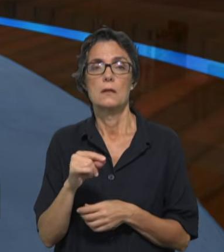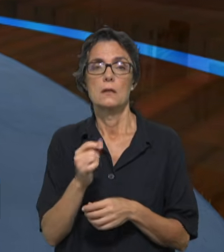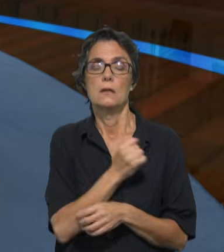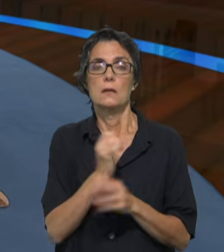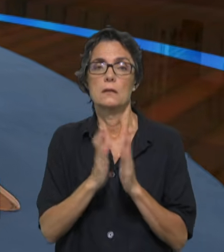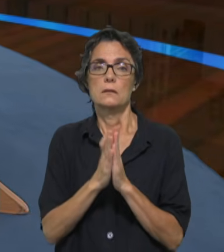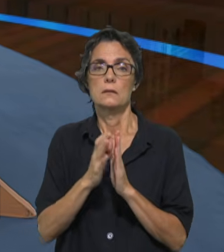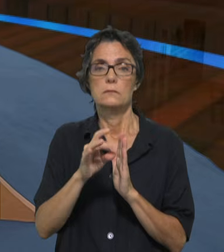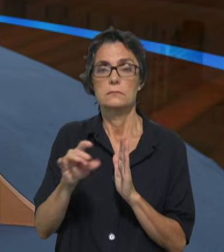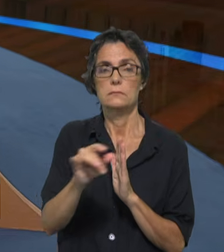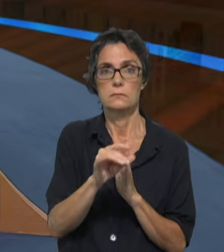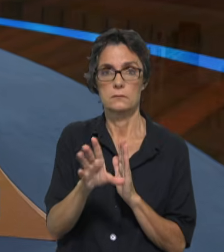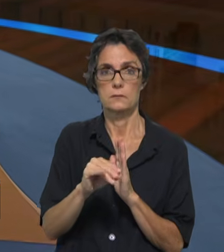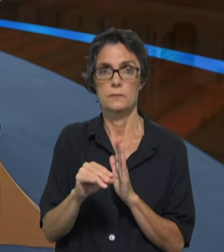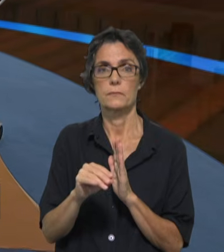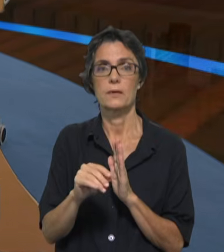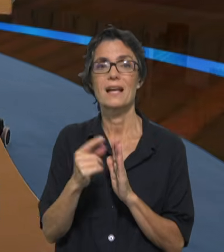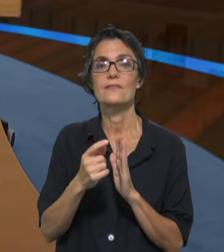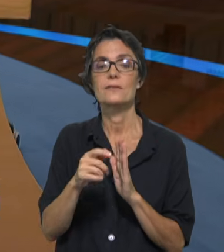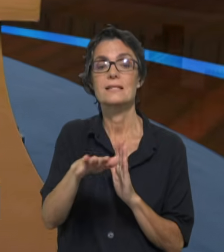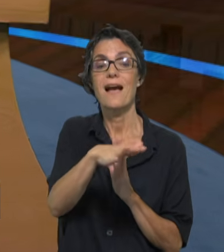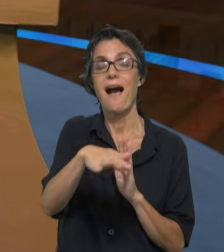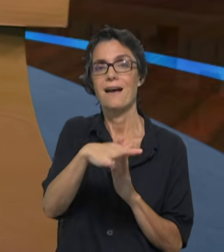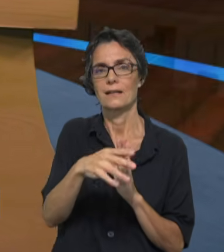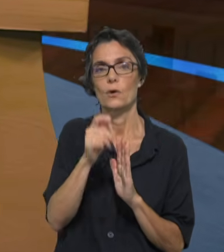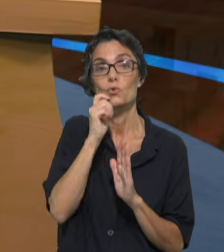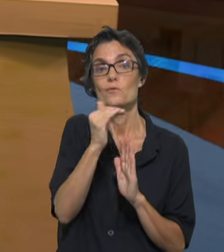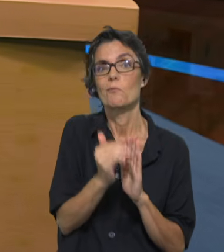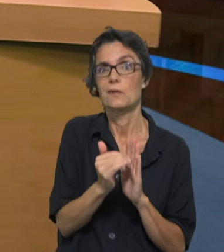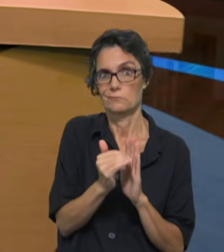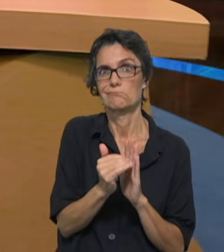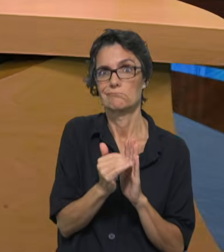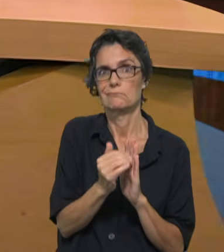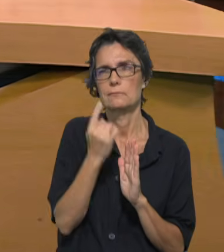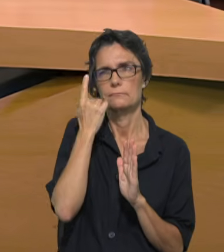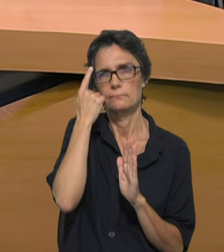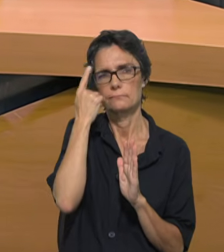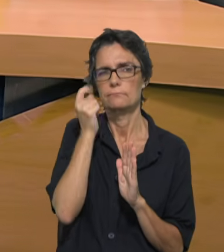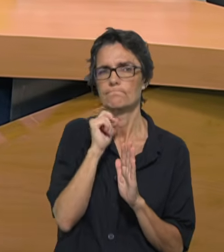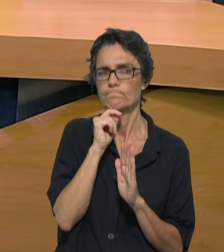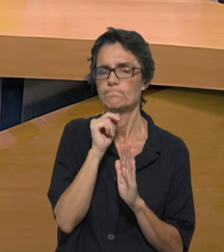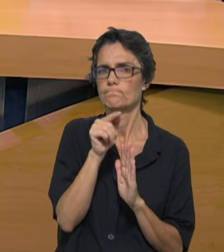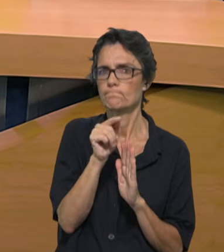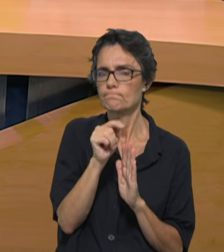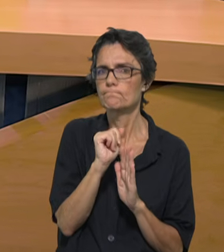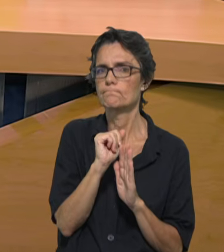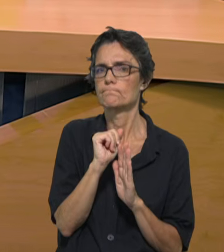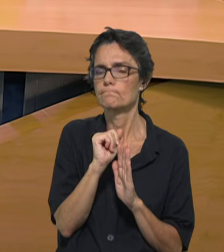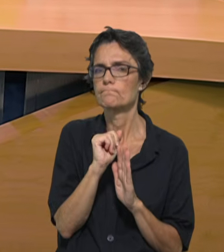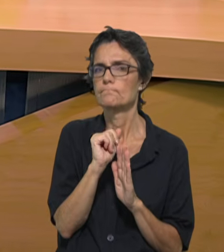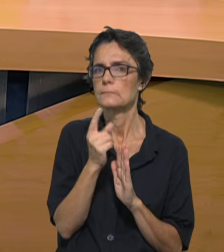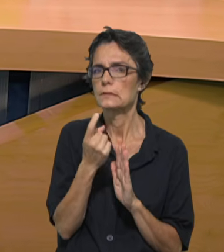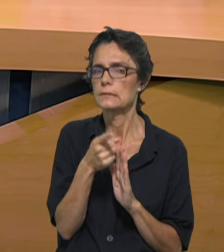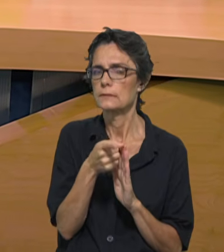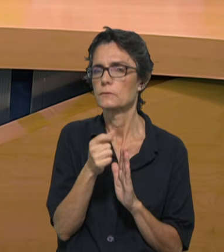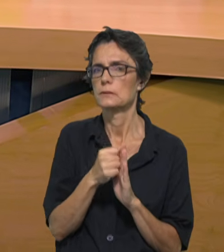pontos visivelmente menos turísticos, e que pensaram, afinal, nós precisamos